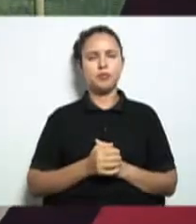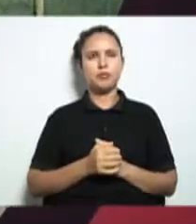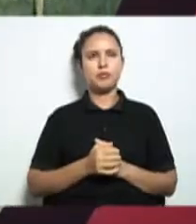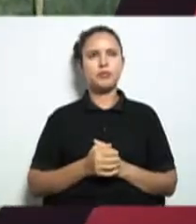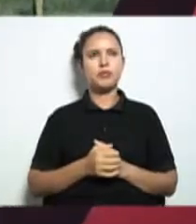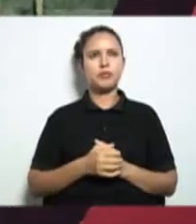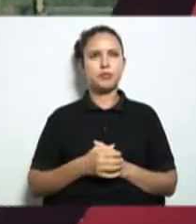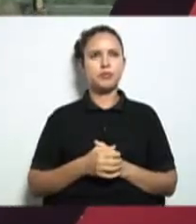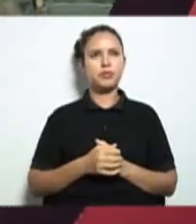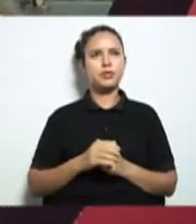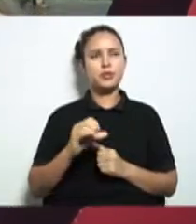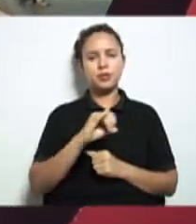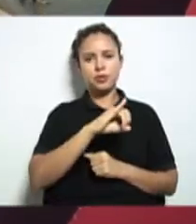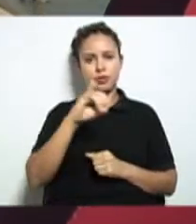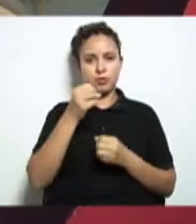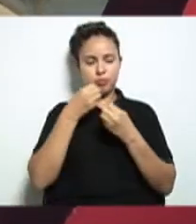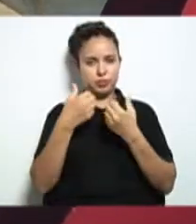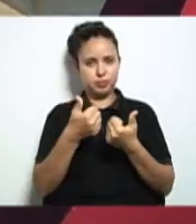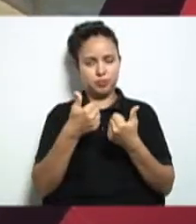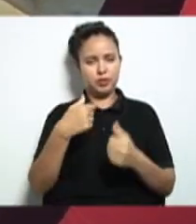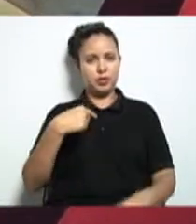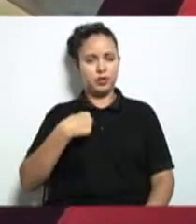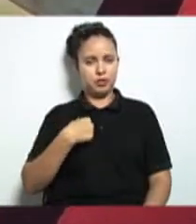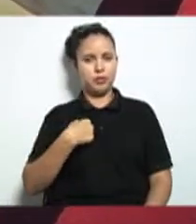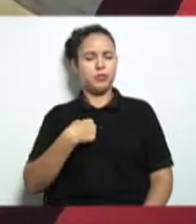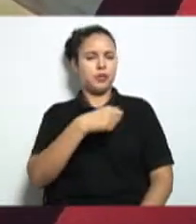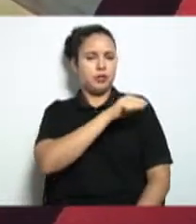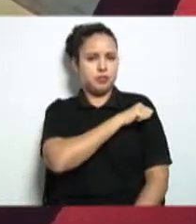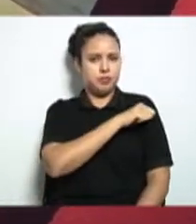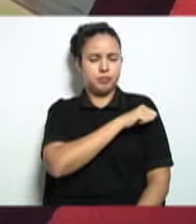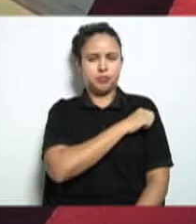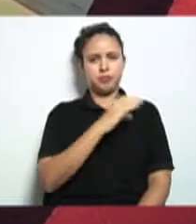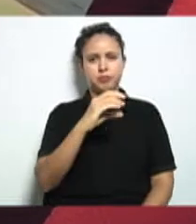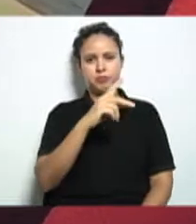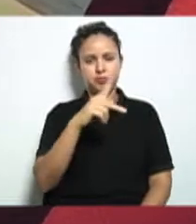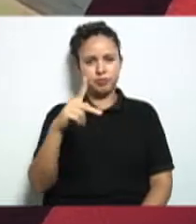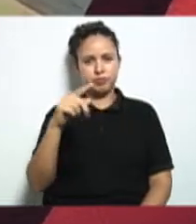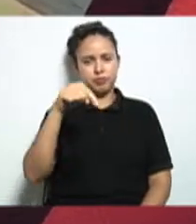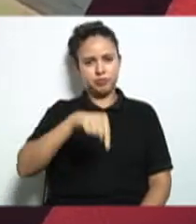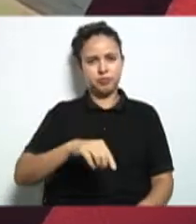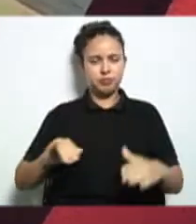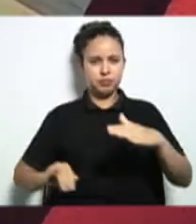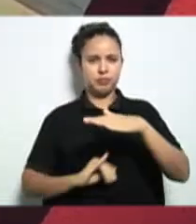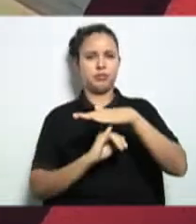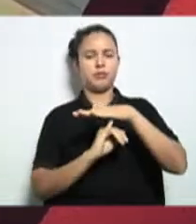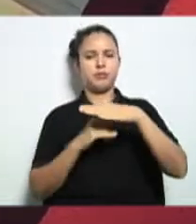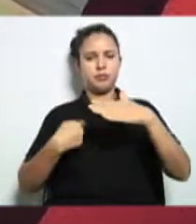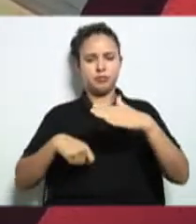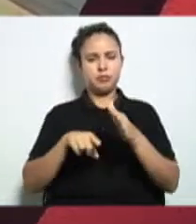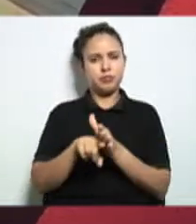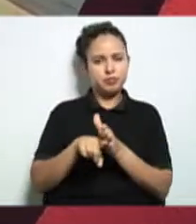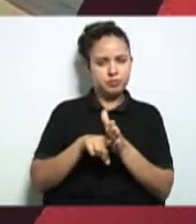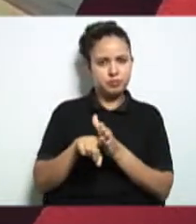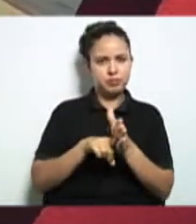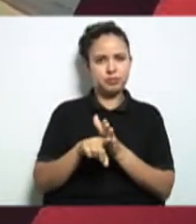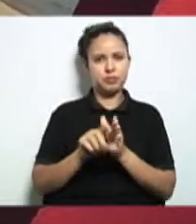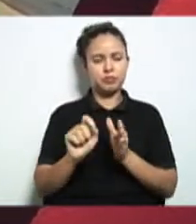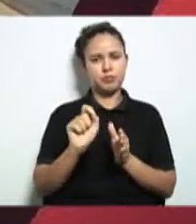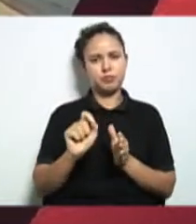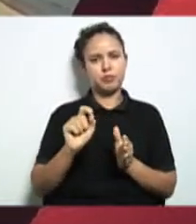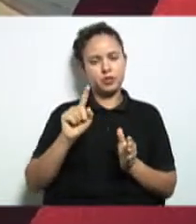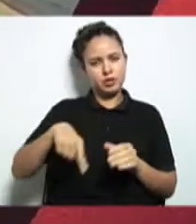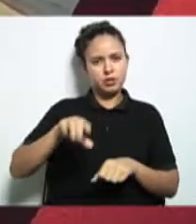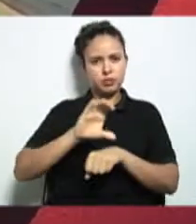Olá pessoal, tudo bem? Sou aluno de cooperativismo do IFRO e preciso realizar uma pesquisa relacionada ao meu